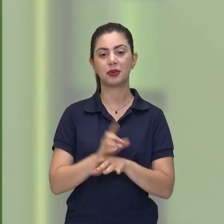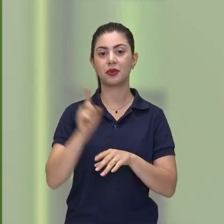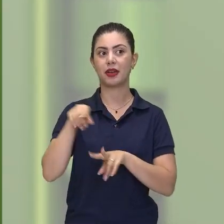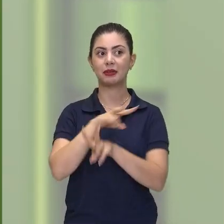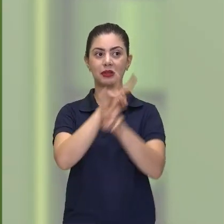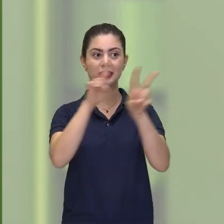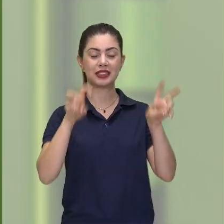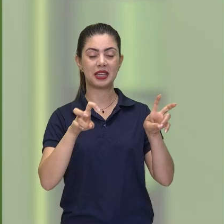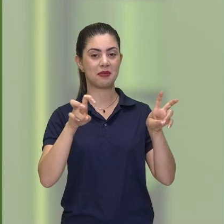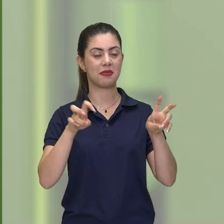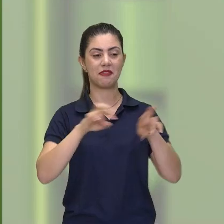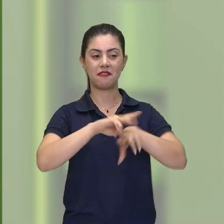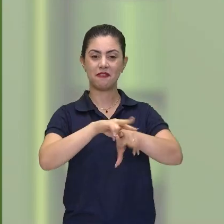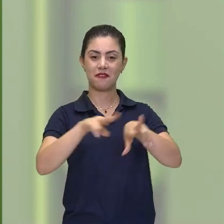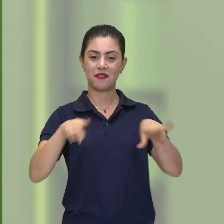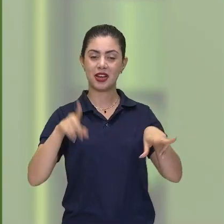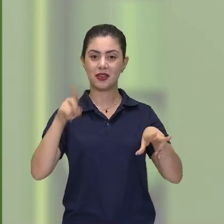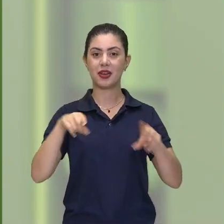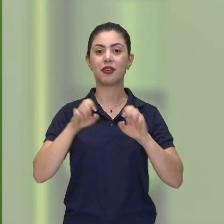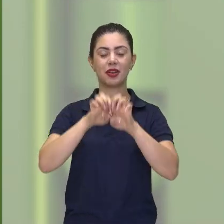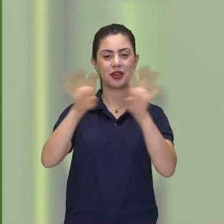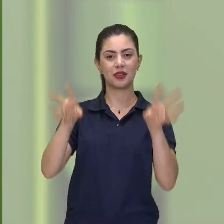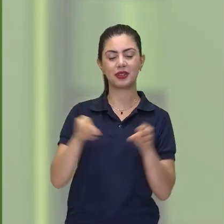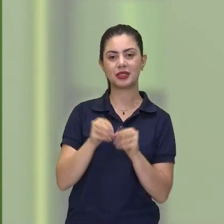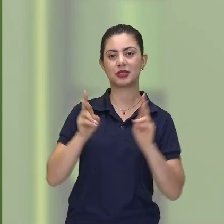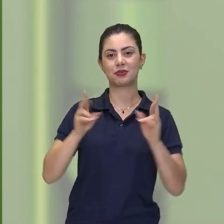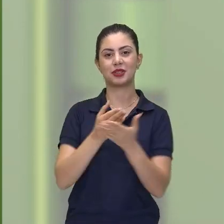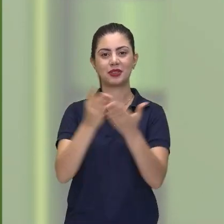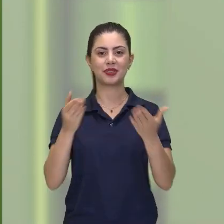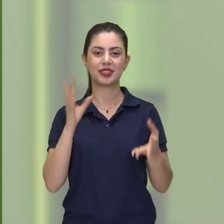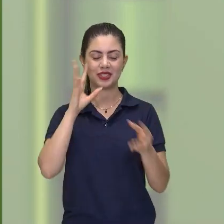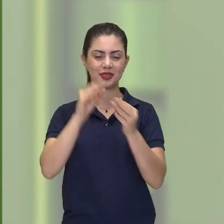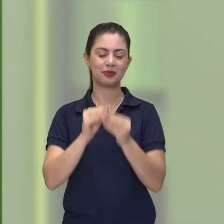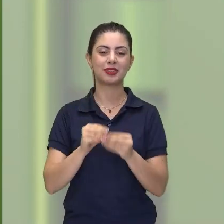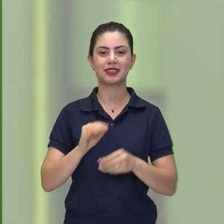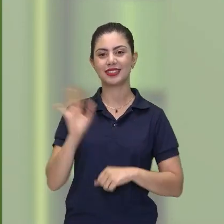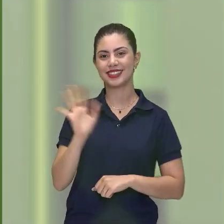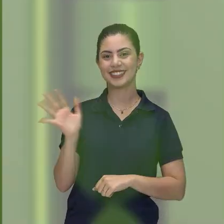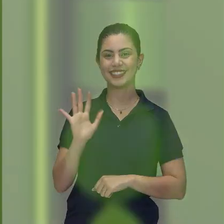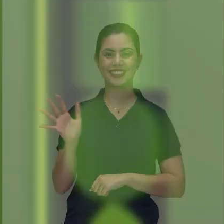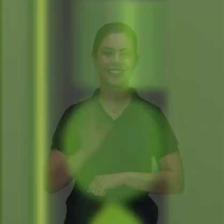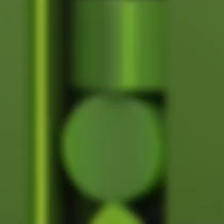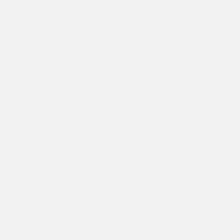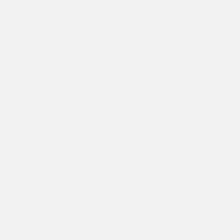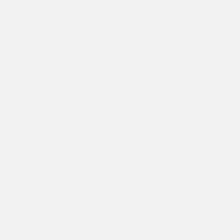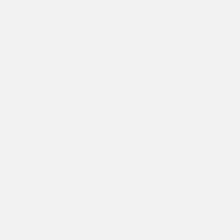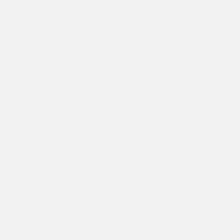mais sobre ecologia. Espero que vocês tenham compreendido e até a próxima.